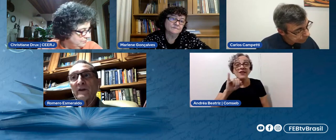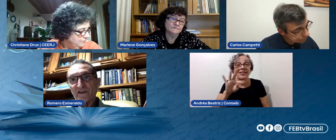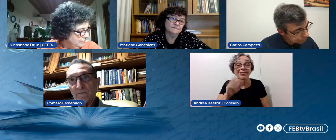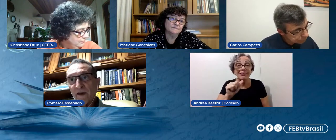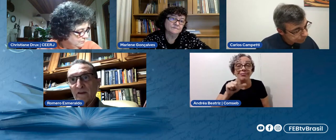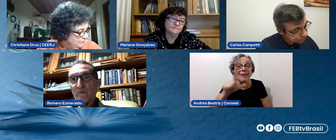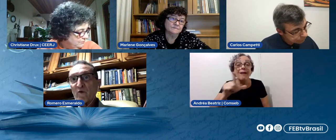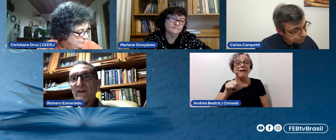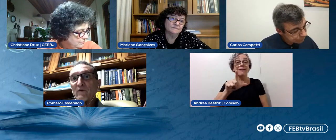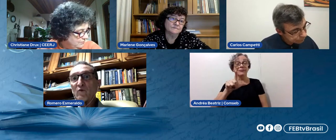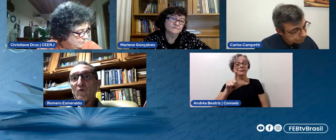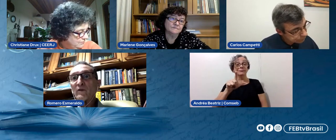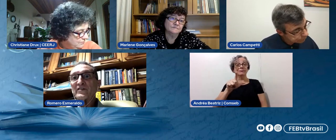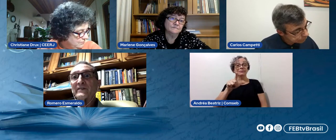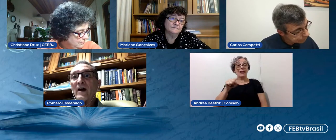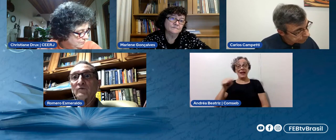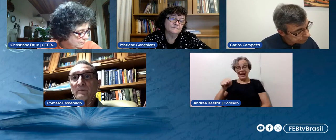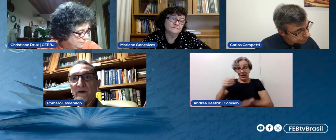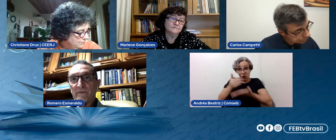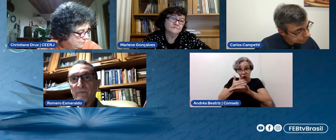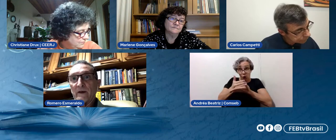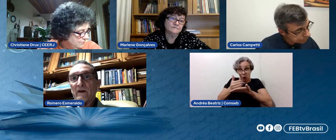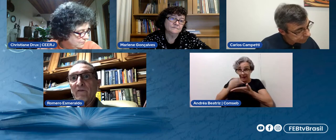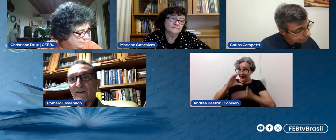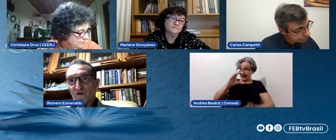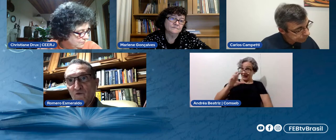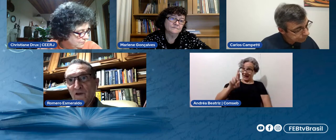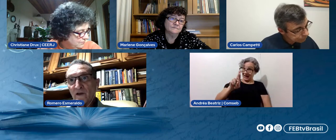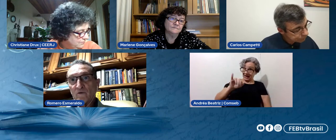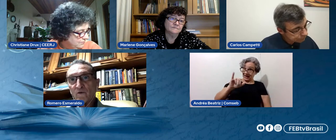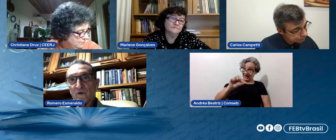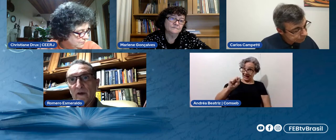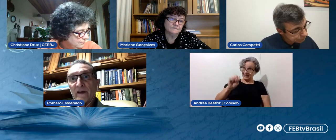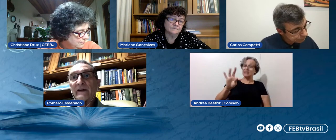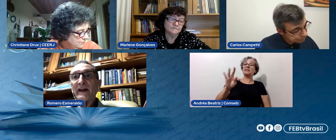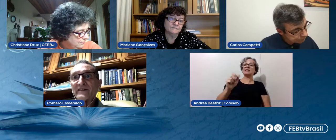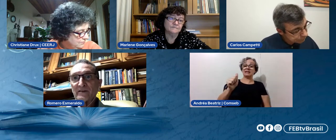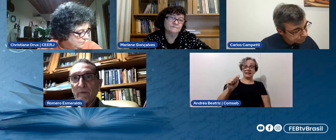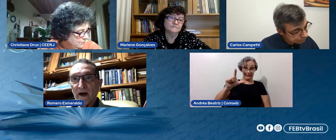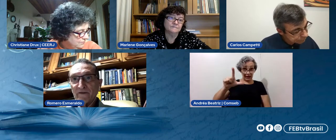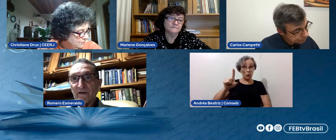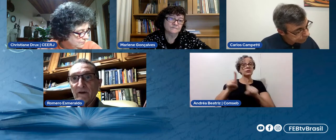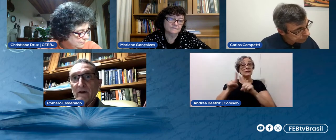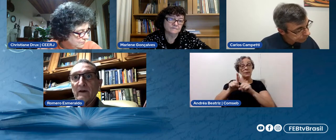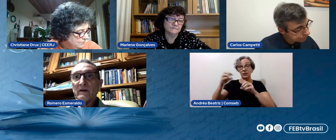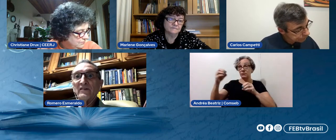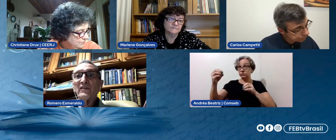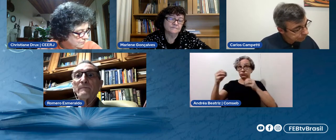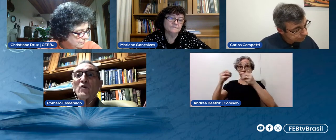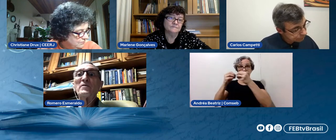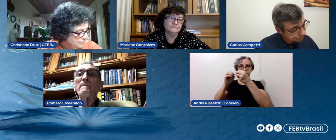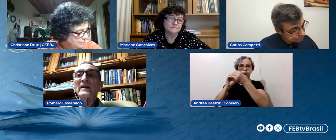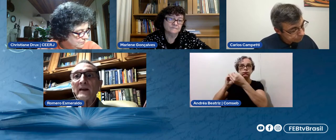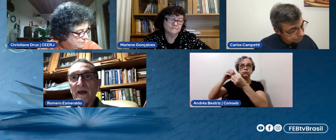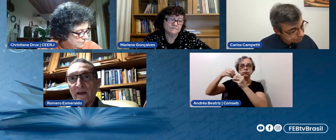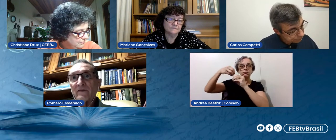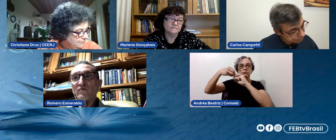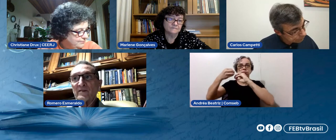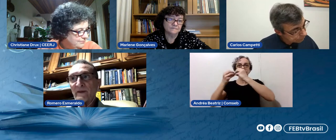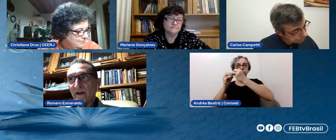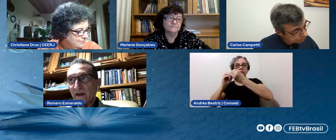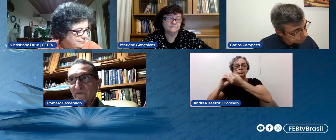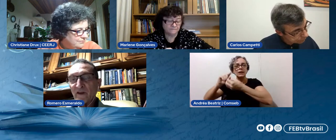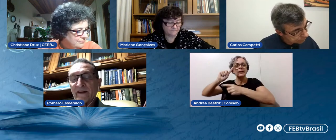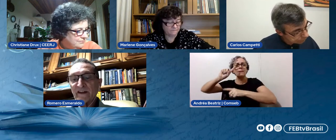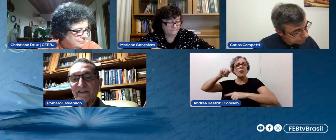o seu crescimento, porque o cristal também vai se unindo e cresce mais. E depois de